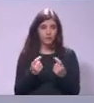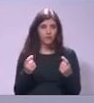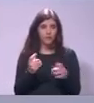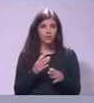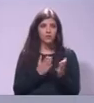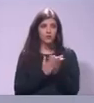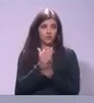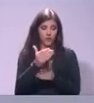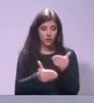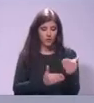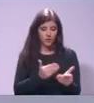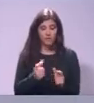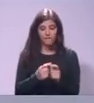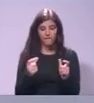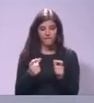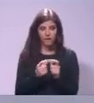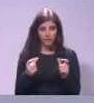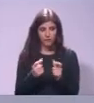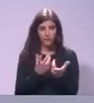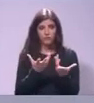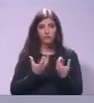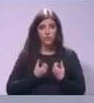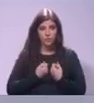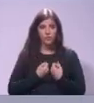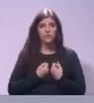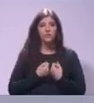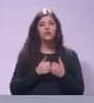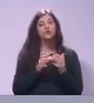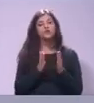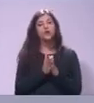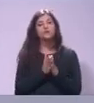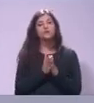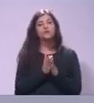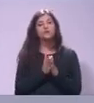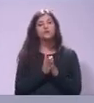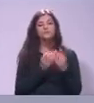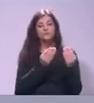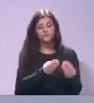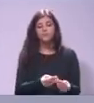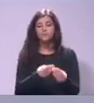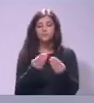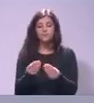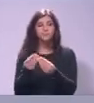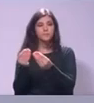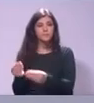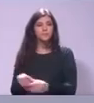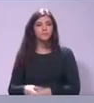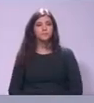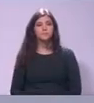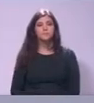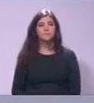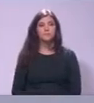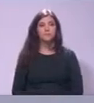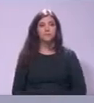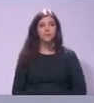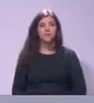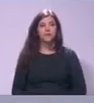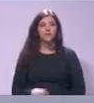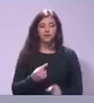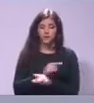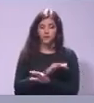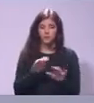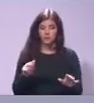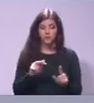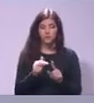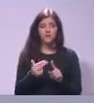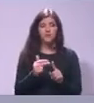continuidade portanto não serão todos os bolsos e todos eles fizeram entrega vamos pôr as coisas em pratos quais do